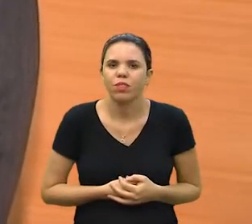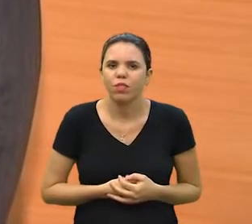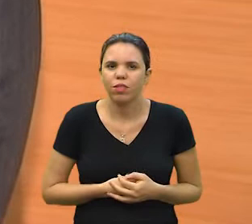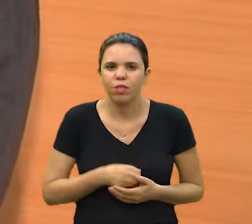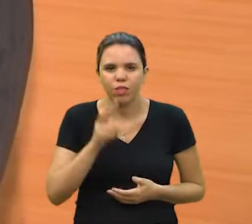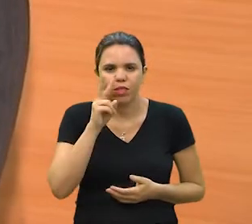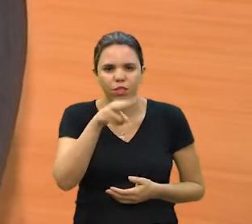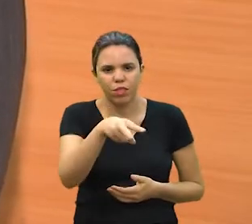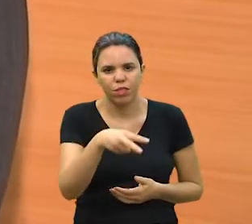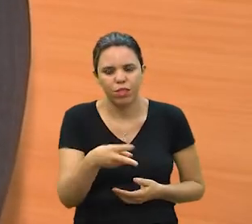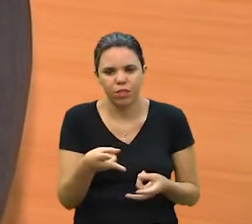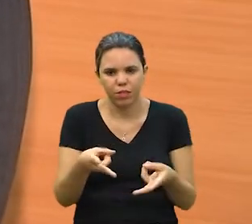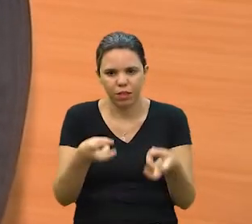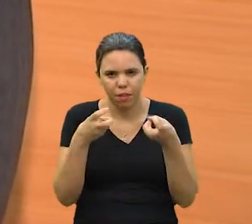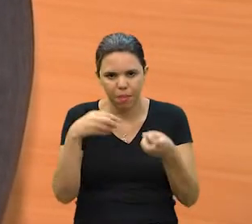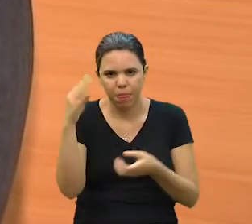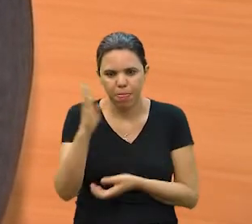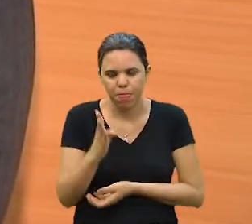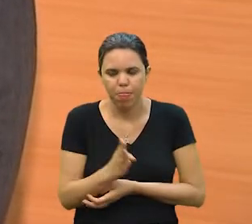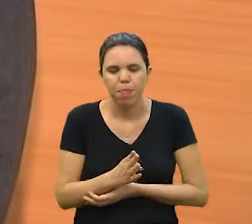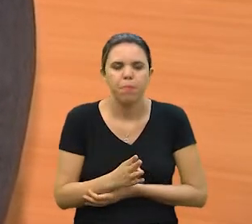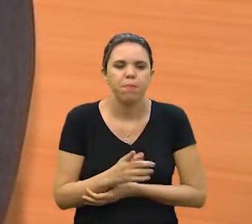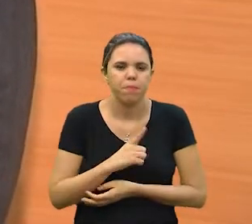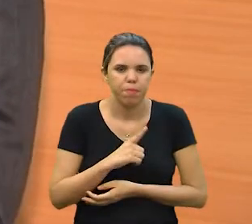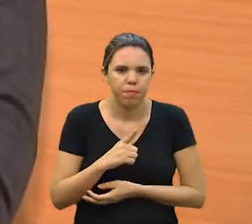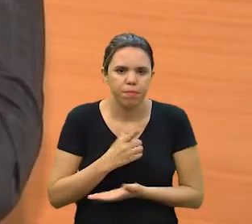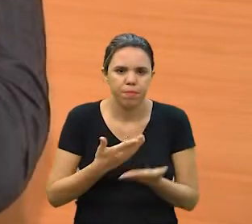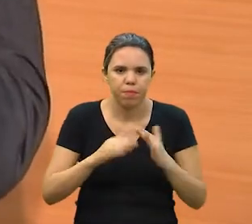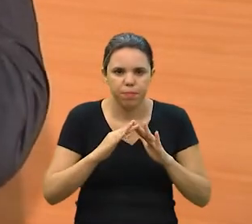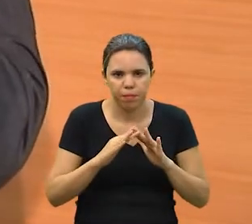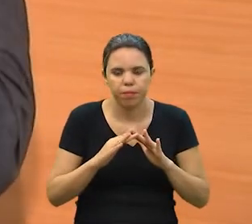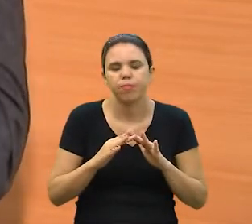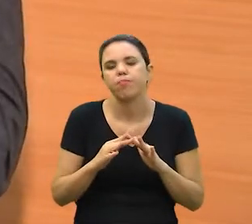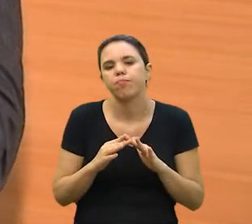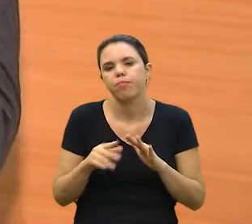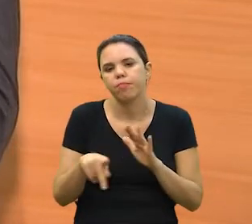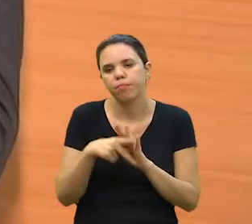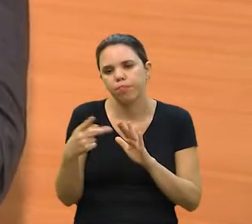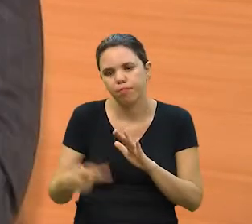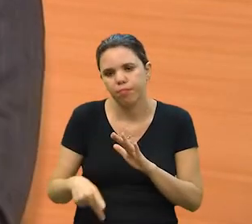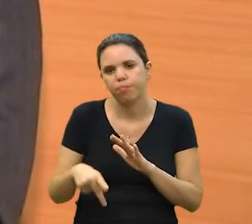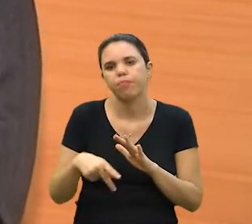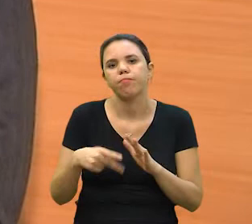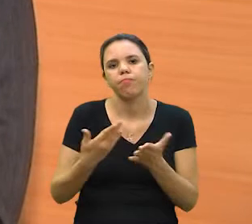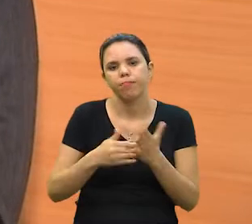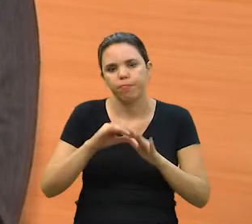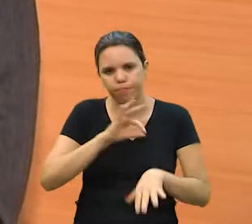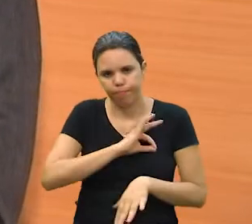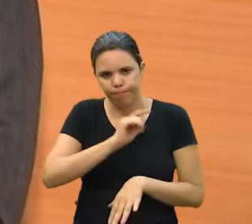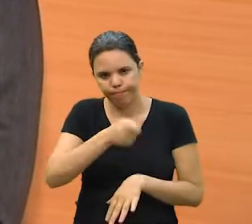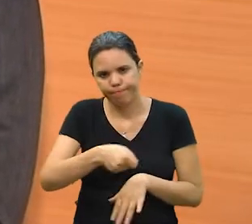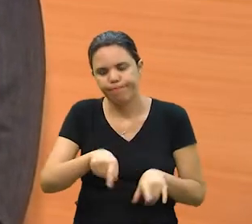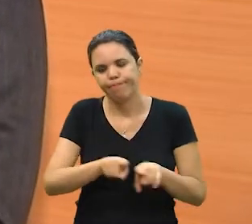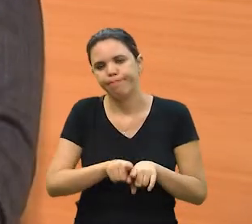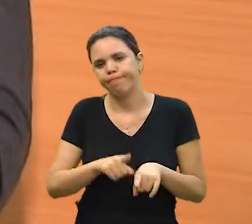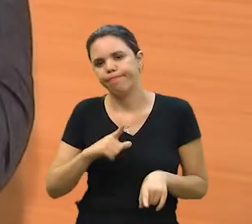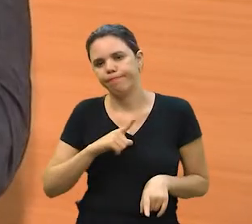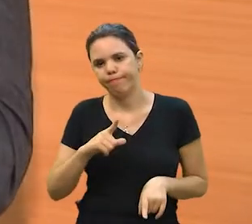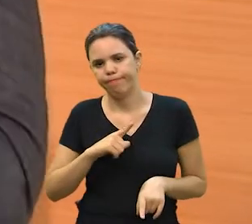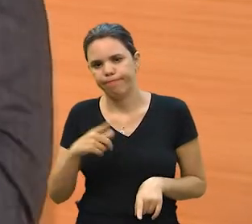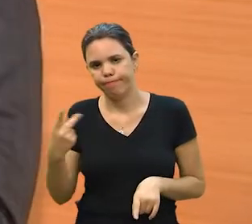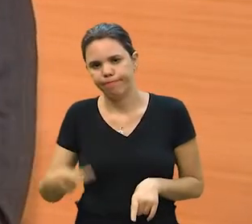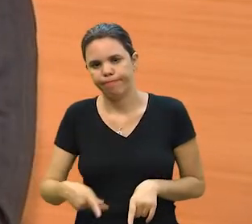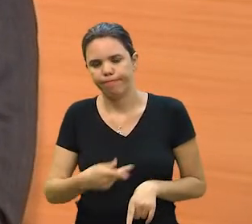a gente vê e percebe no Brasil, que existem as escolas, o colégio militar, né? O colégio militar